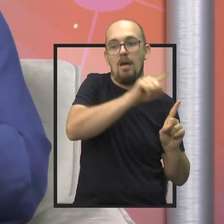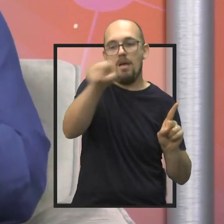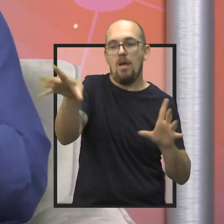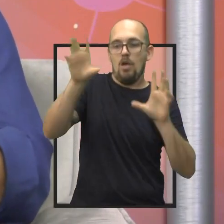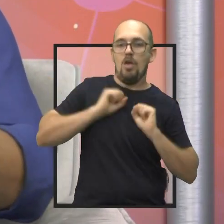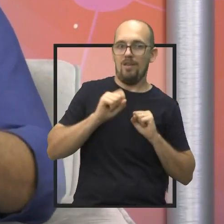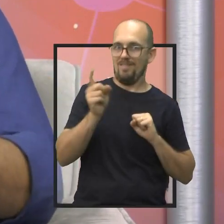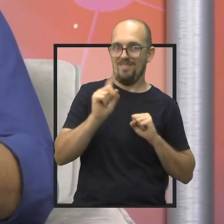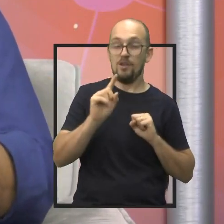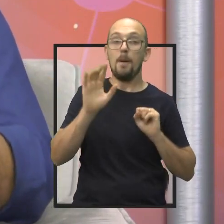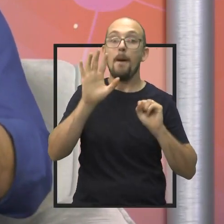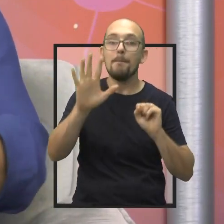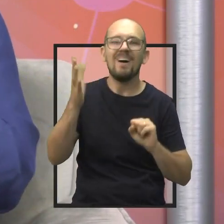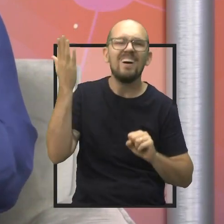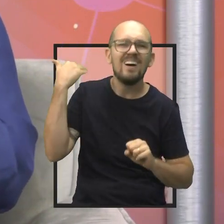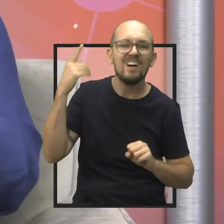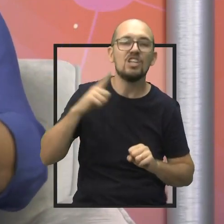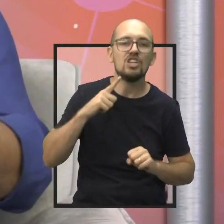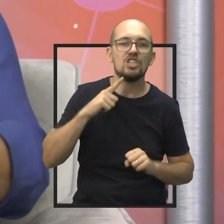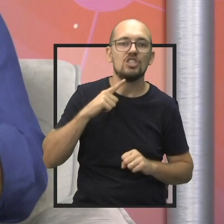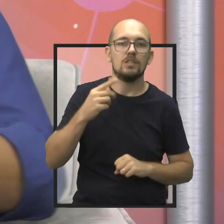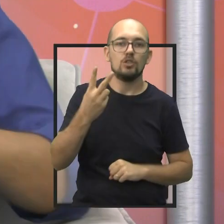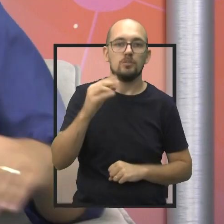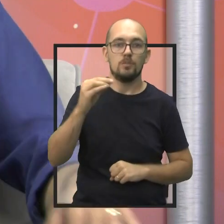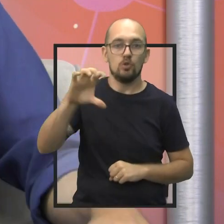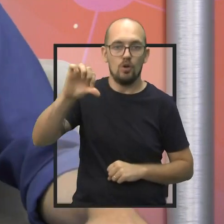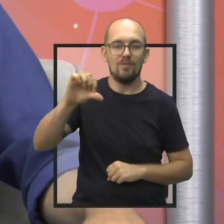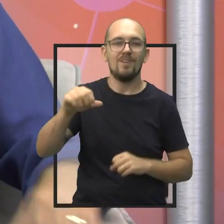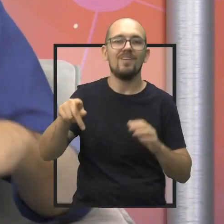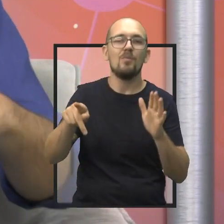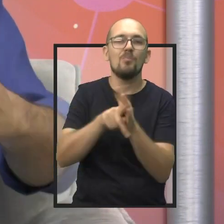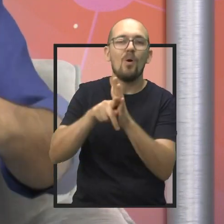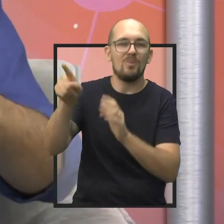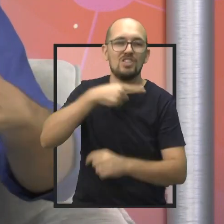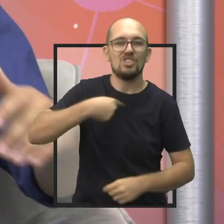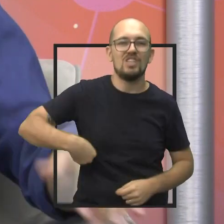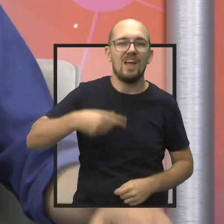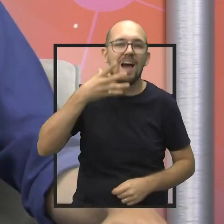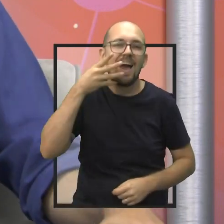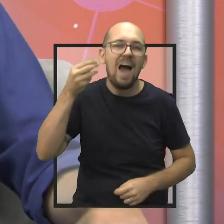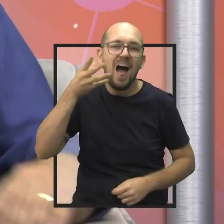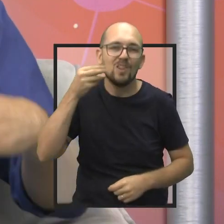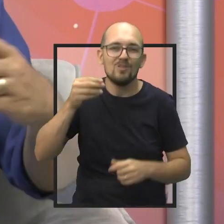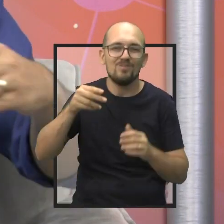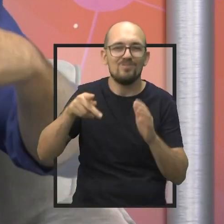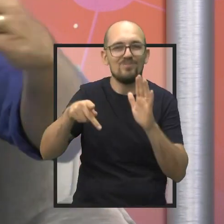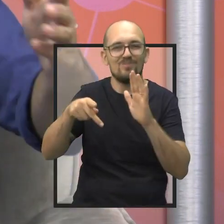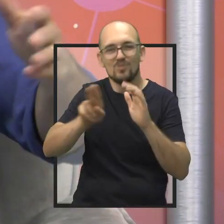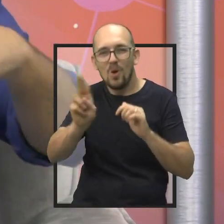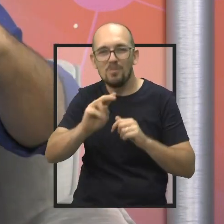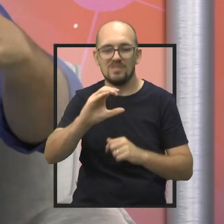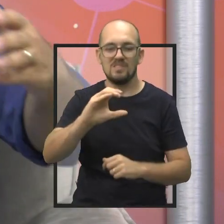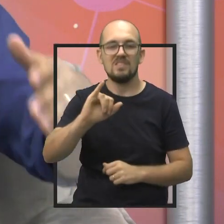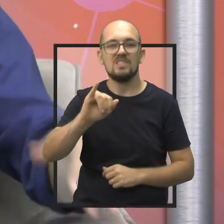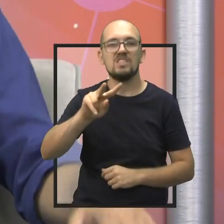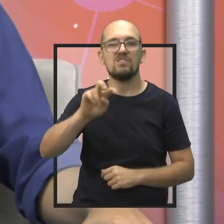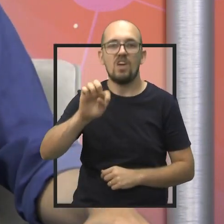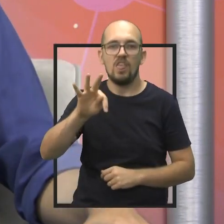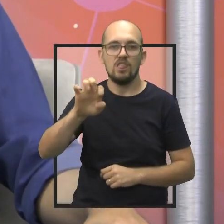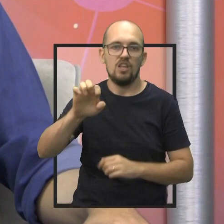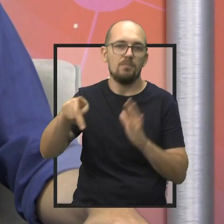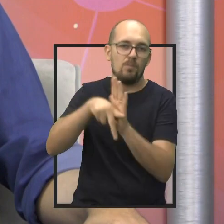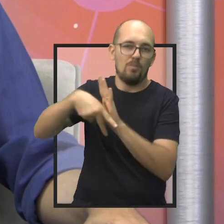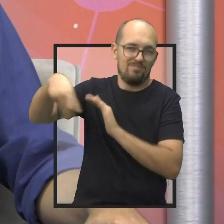intermediário era um gato, né, chamado civete, é um gato que os chineses têm, ele existe ali na